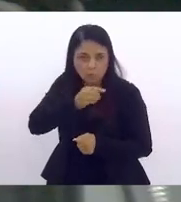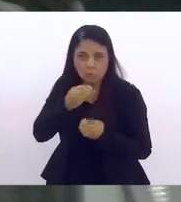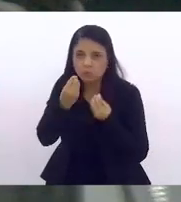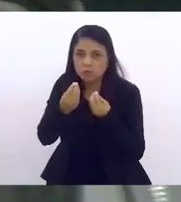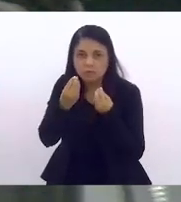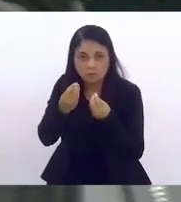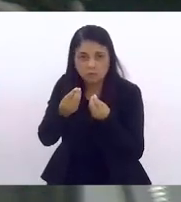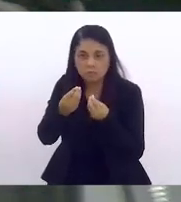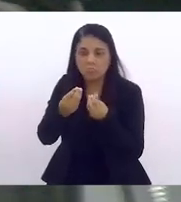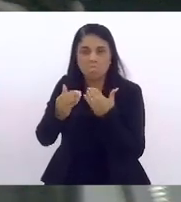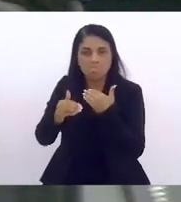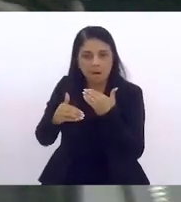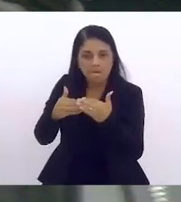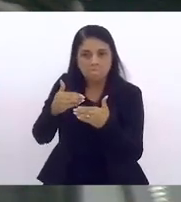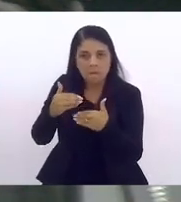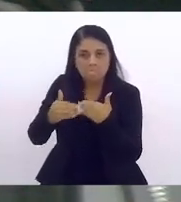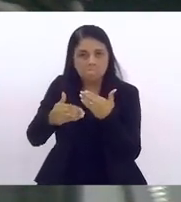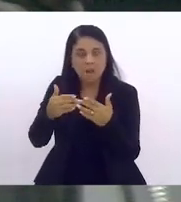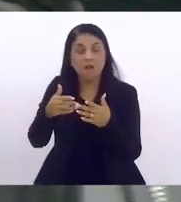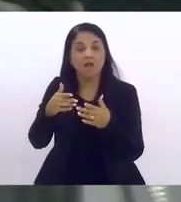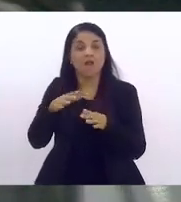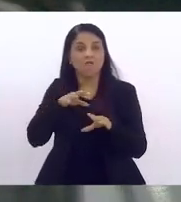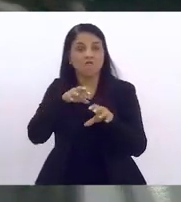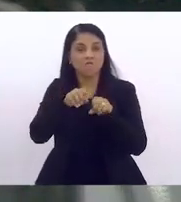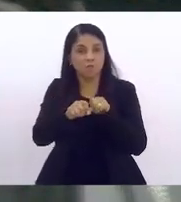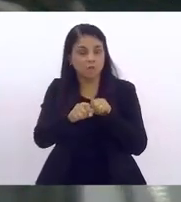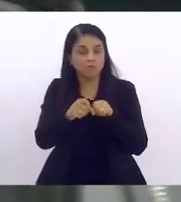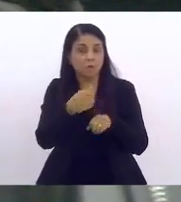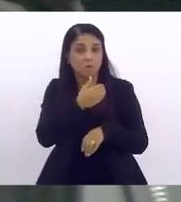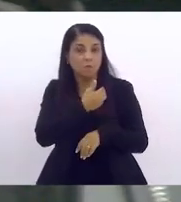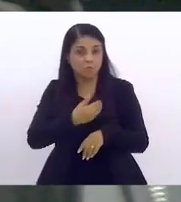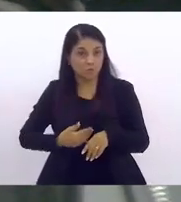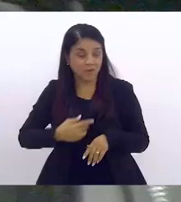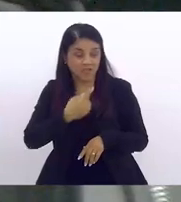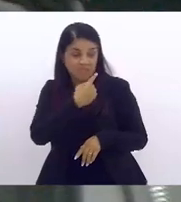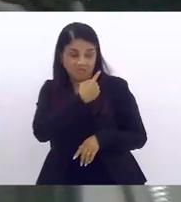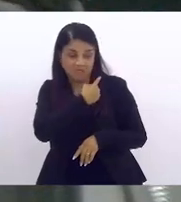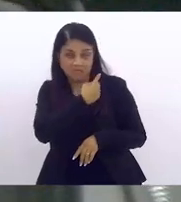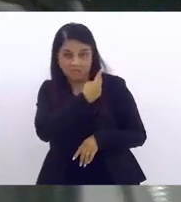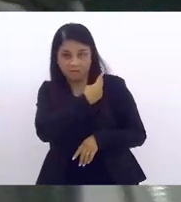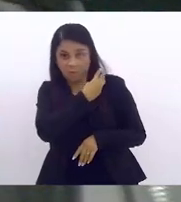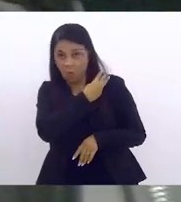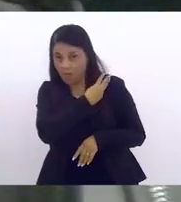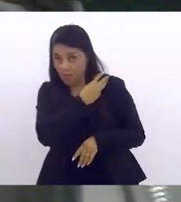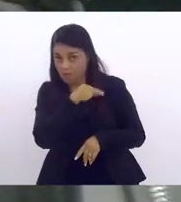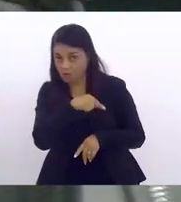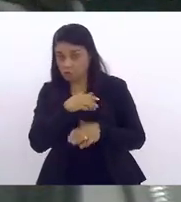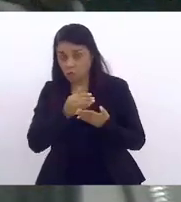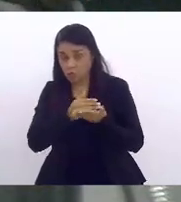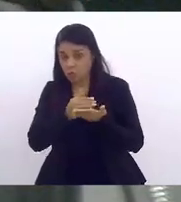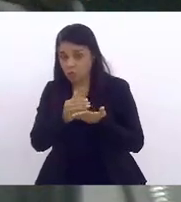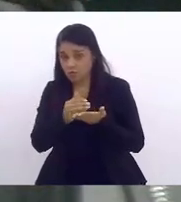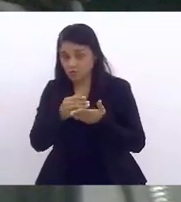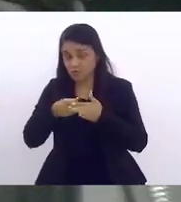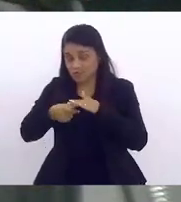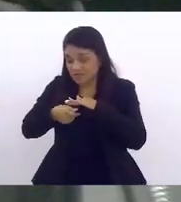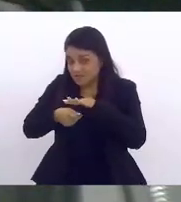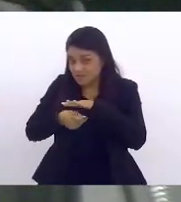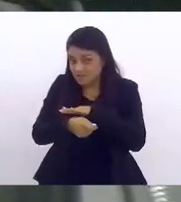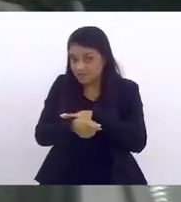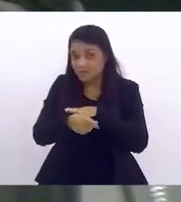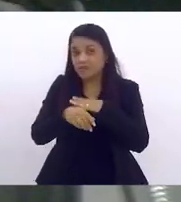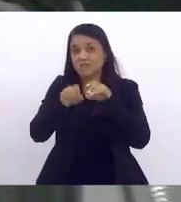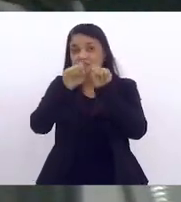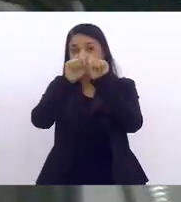porque a formação pública da área da saúde, para o nível médio, estou falando aqui de nível médio, começou a ser financiada pelo